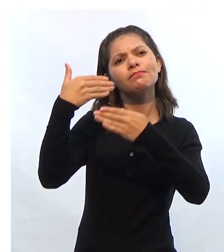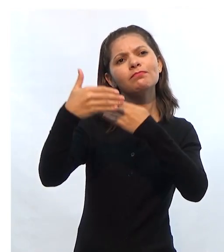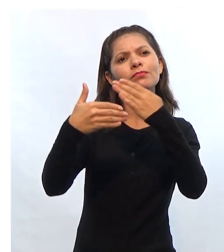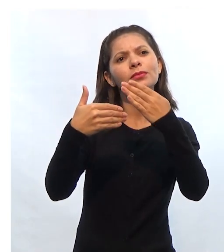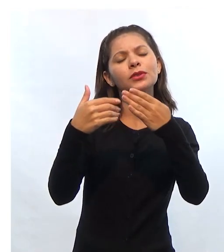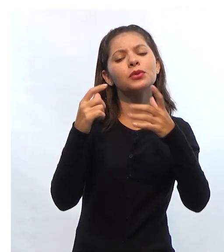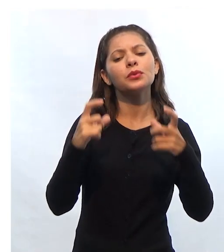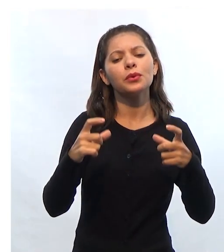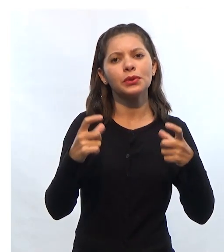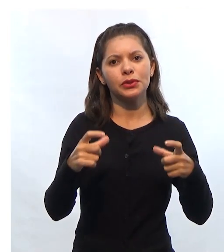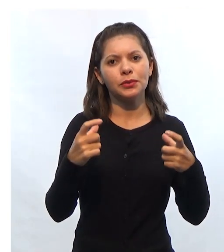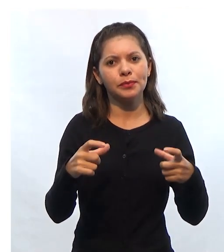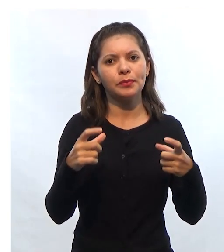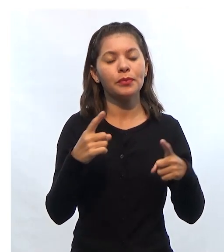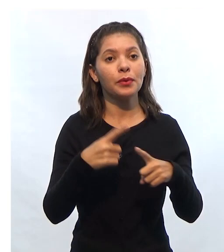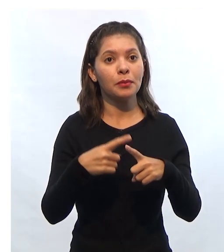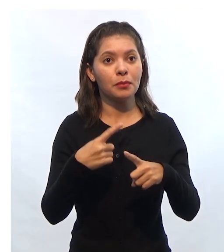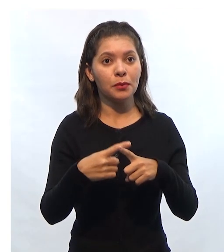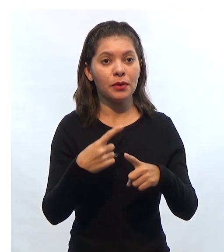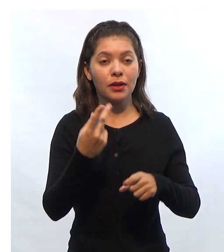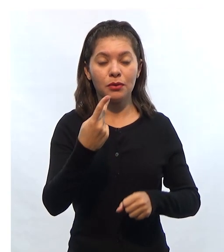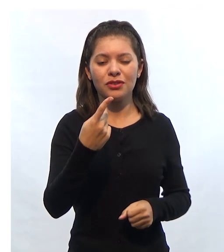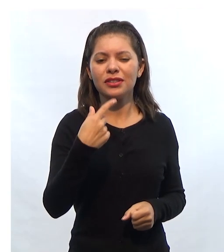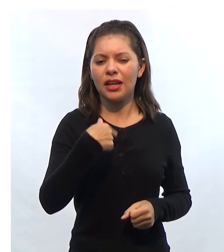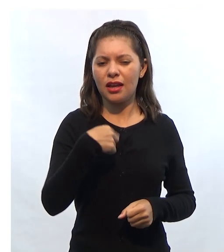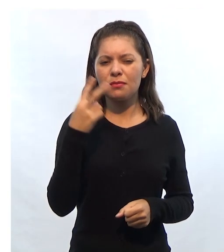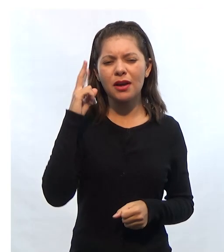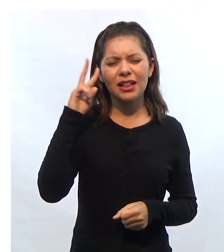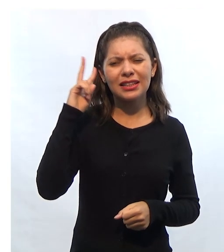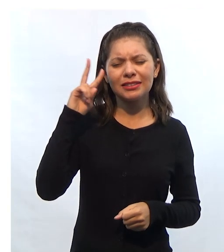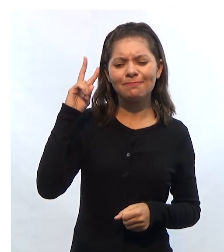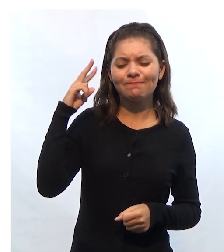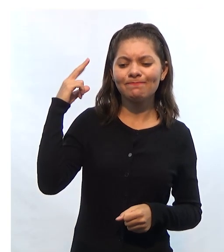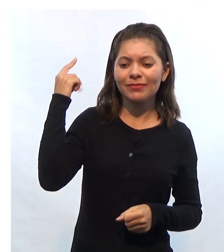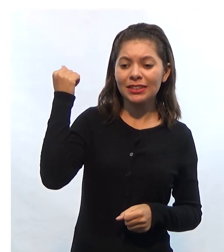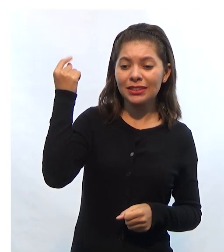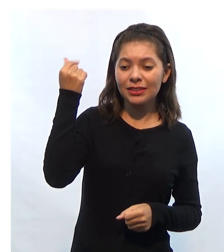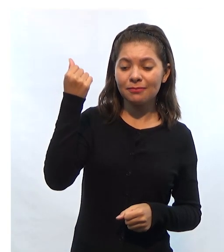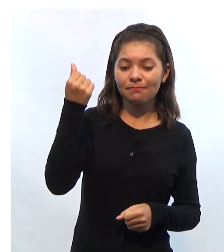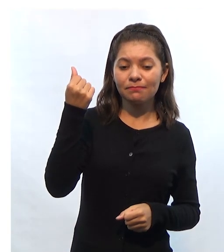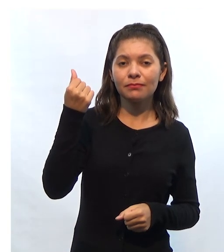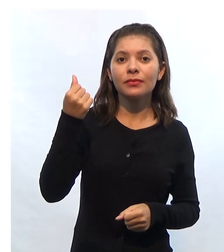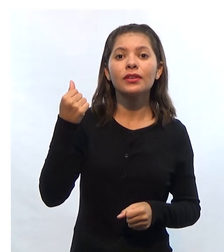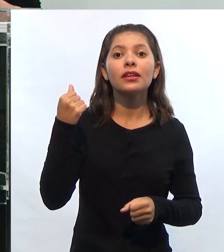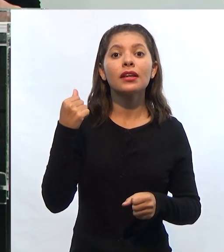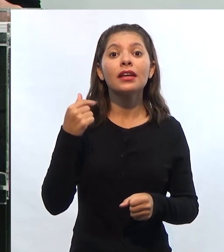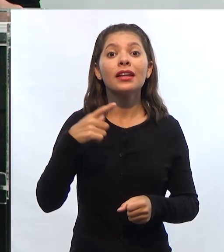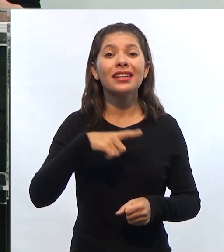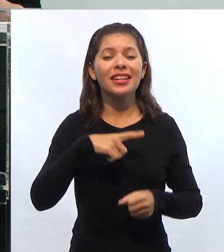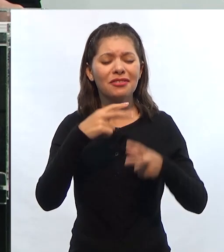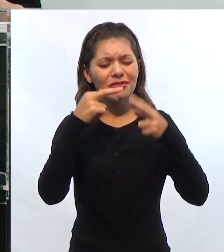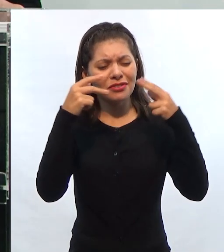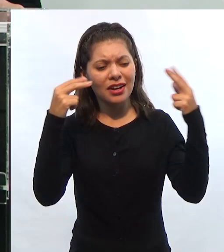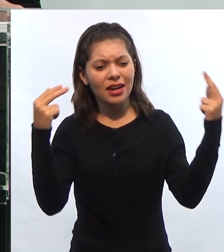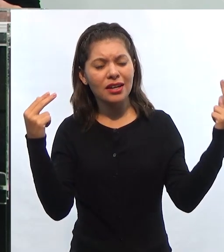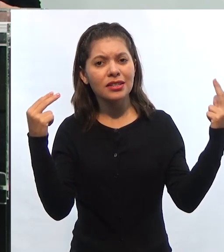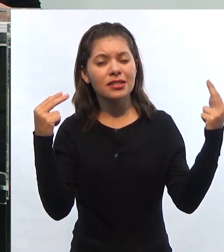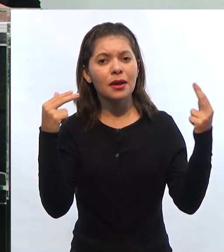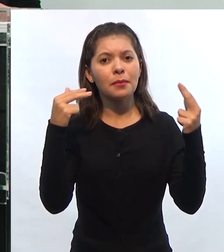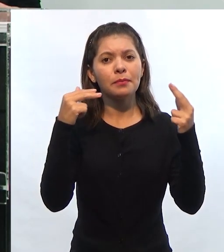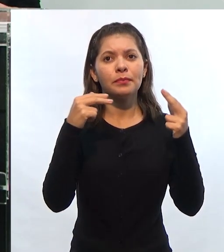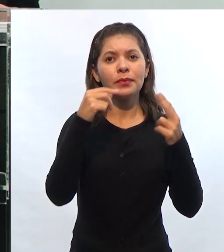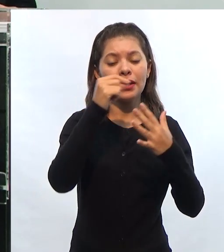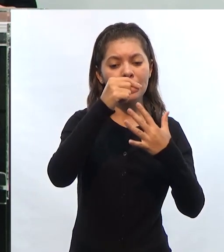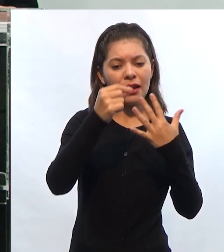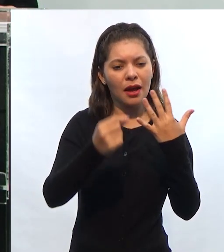né? Porque nós temos aí uma história dentro da administração, onde a gente tem várias etapas que